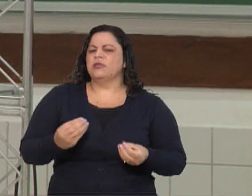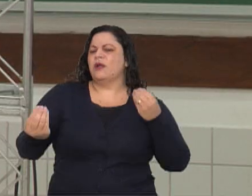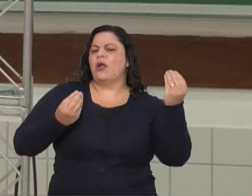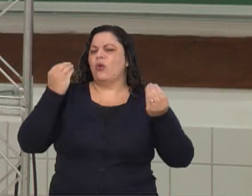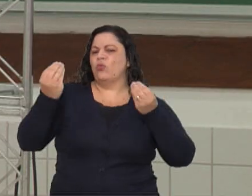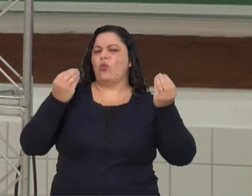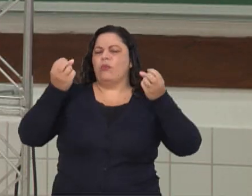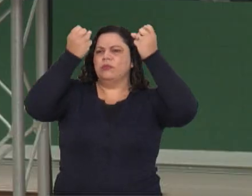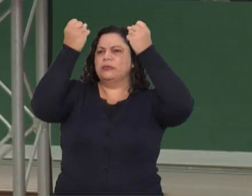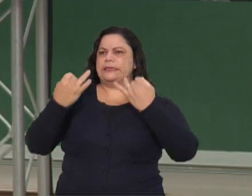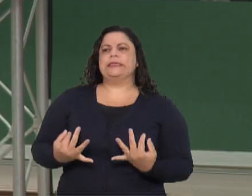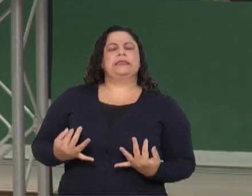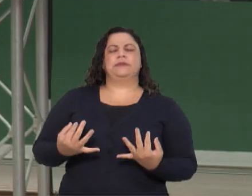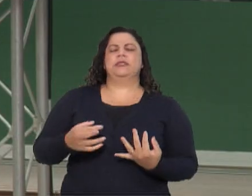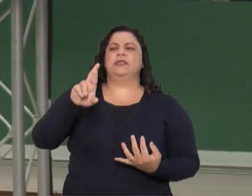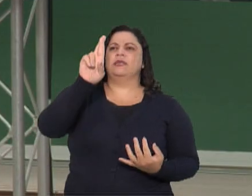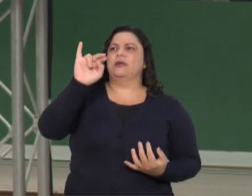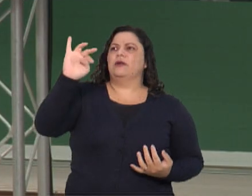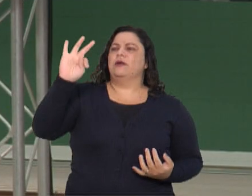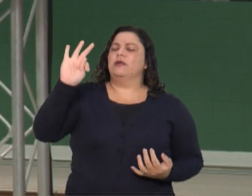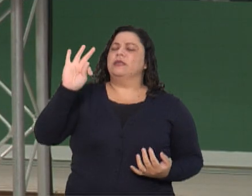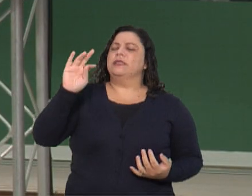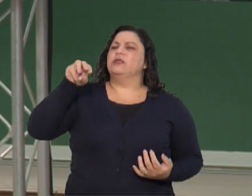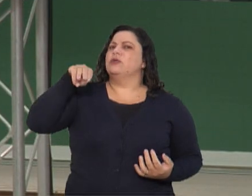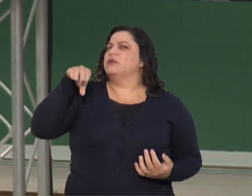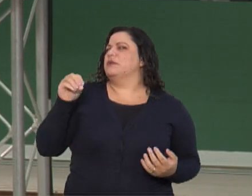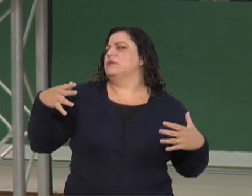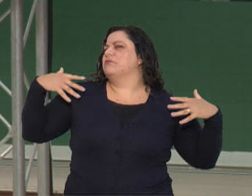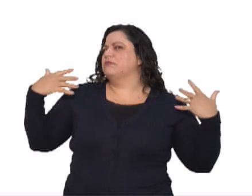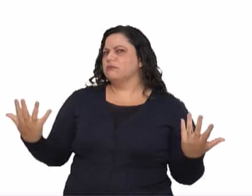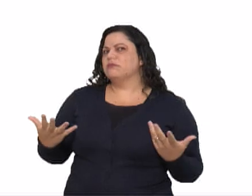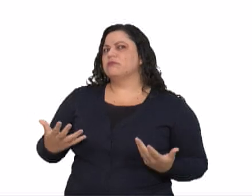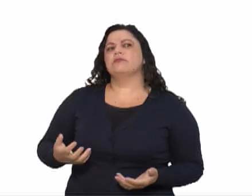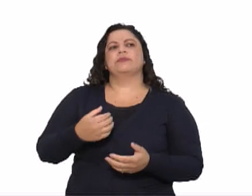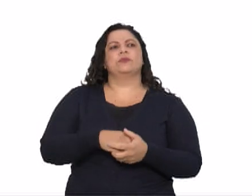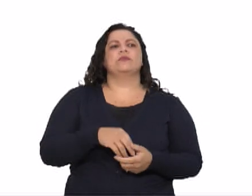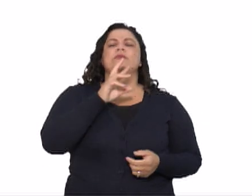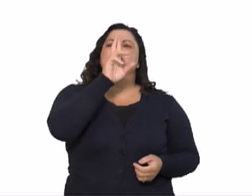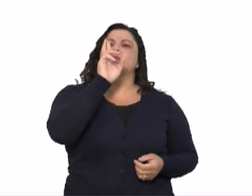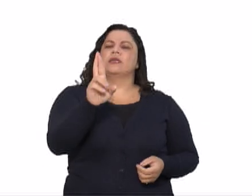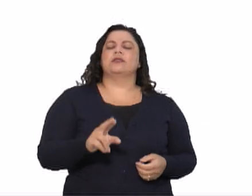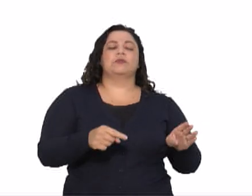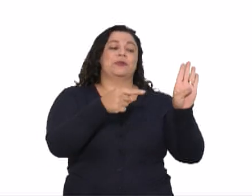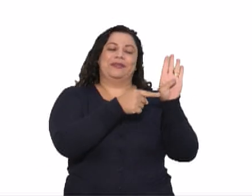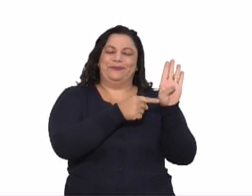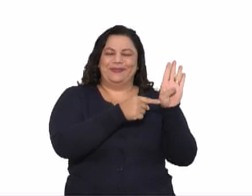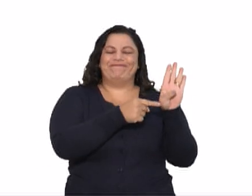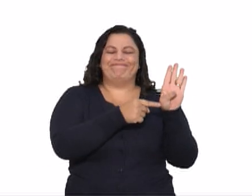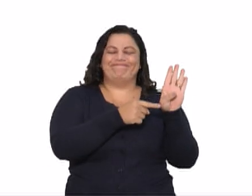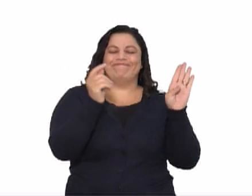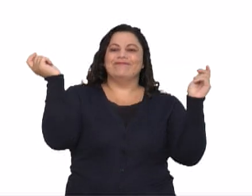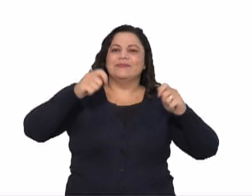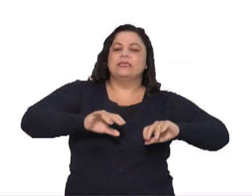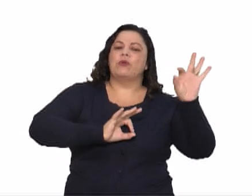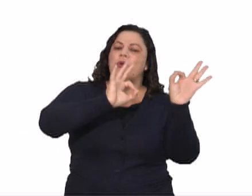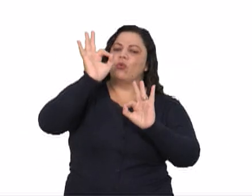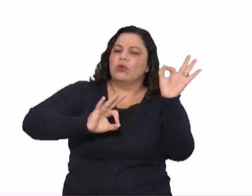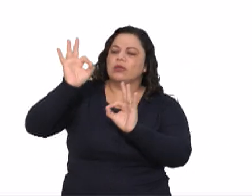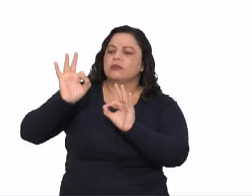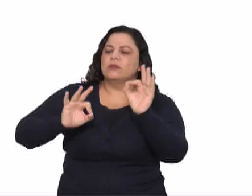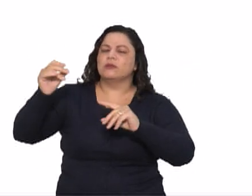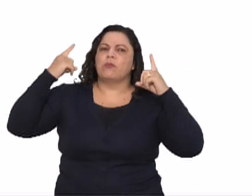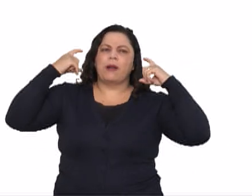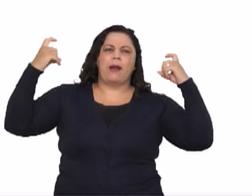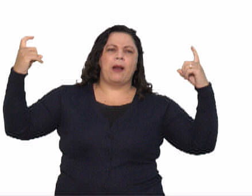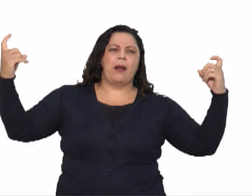Definir o ritmo. Vamos ver qual que é a resposta correta. Então, o ritmo é uma organização de sons